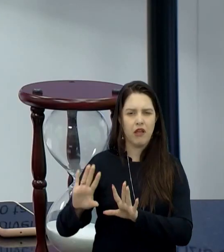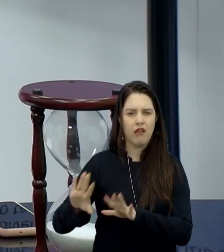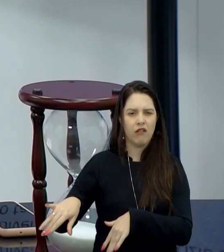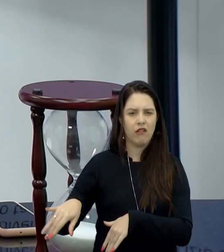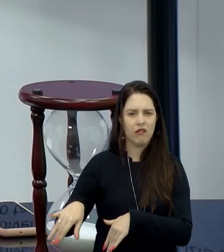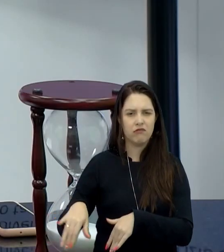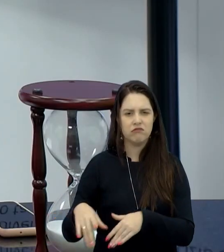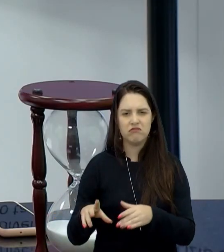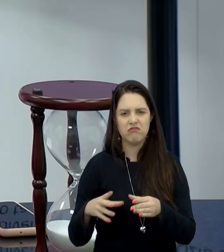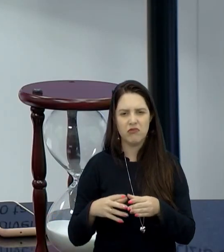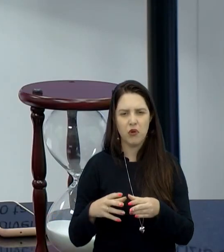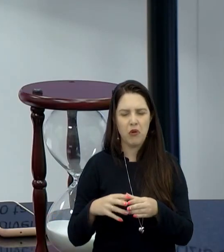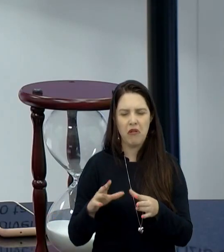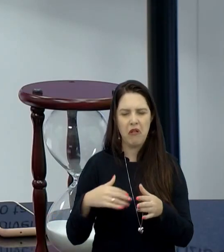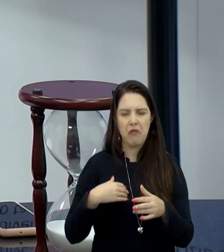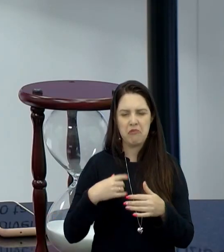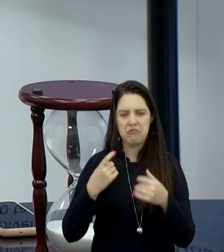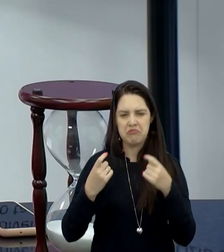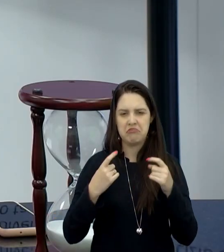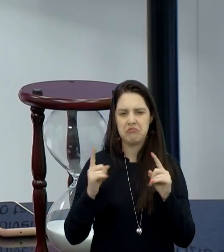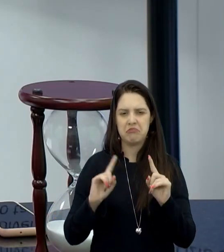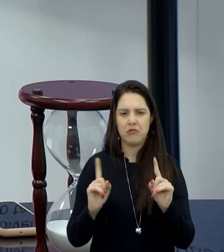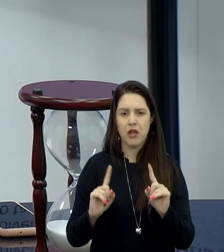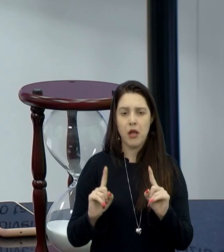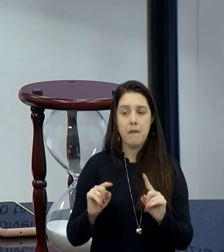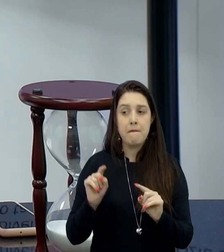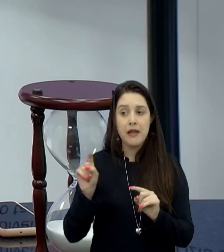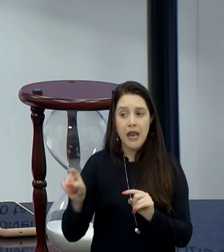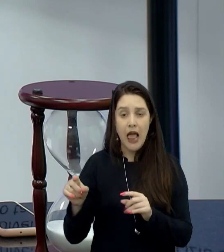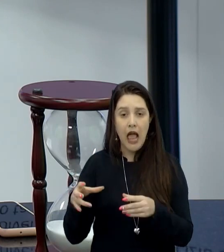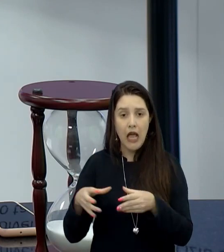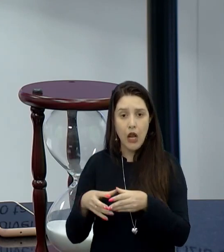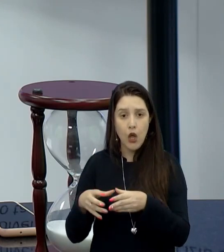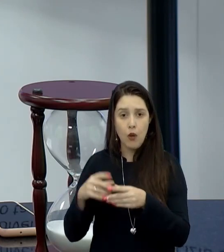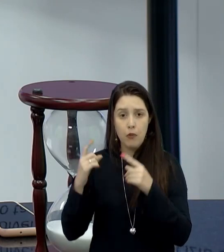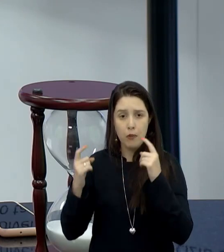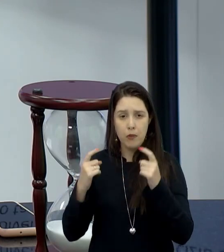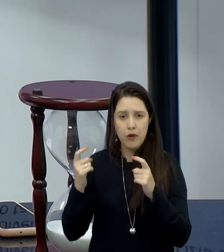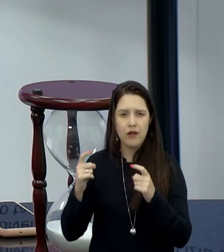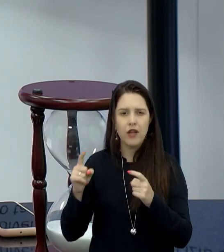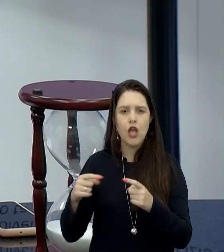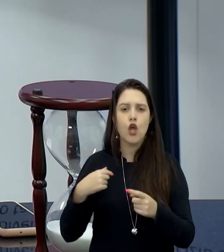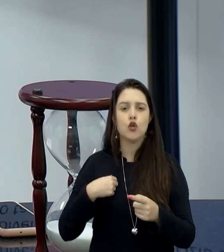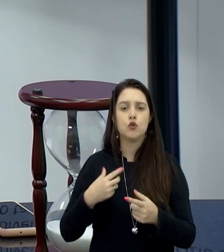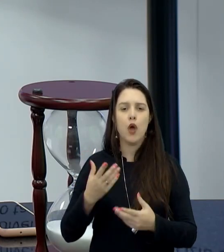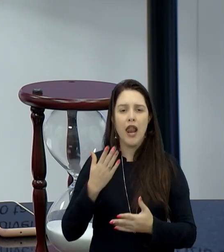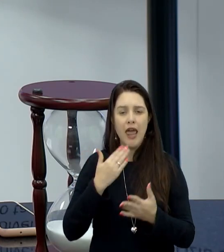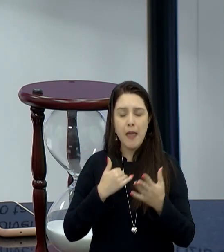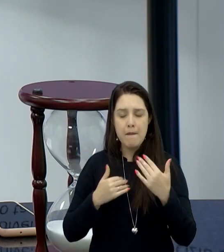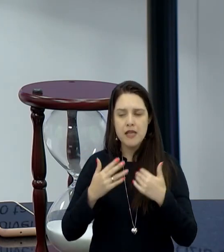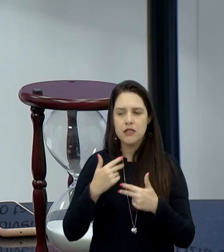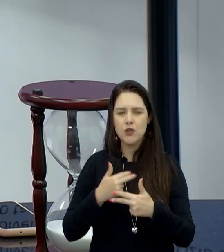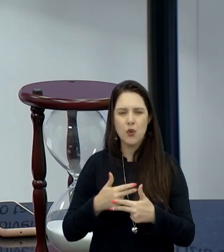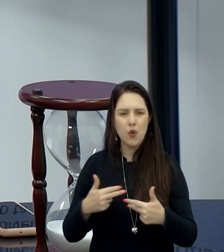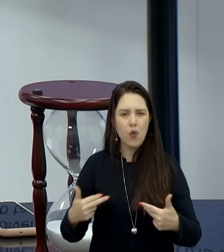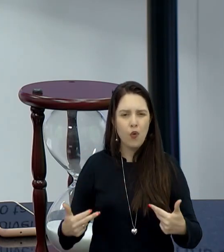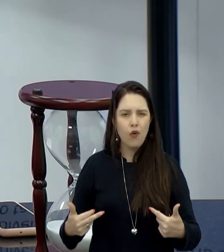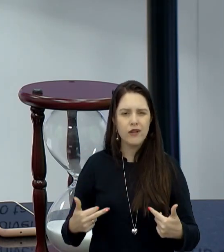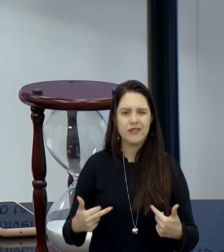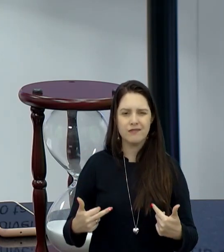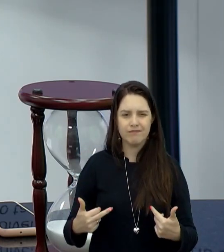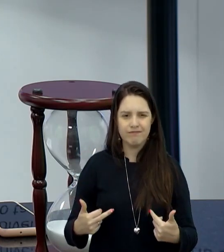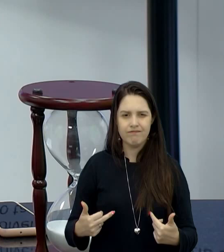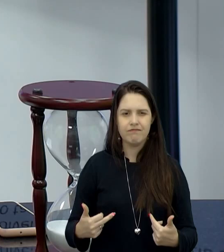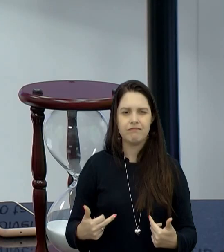que isso aconteça, eu não me importo. Mas quando eu não me importo com aquele grupo e estou alimentando esse algoritmo com informações racistas